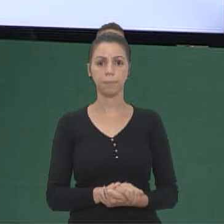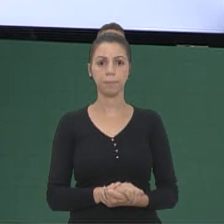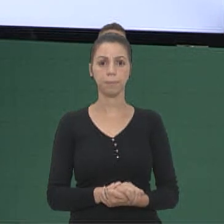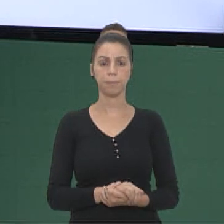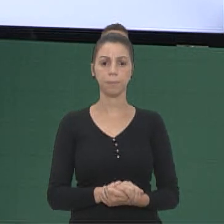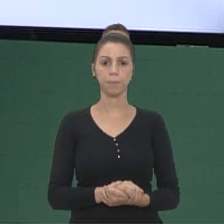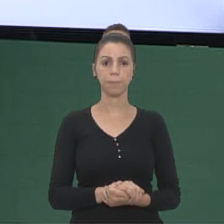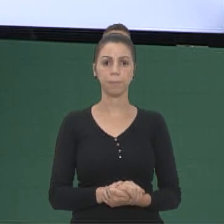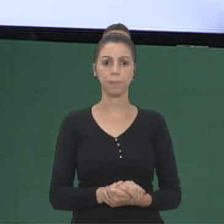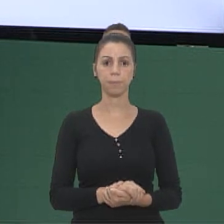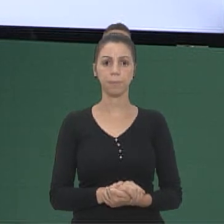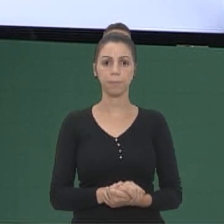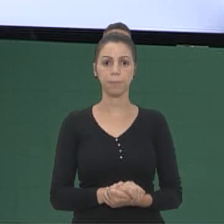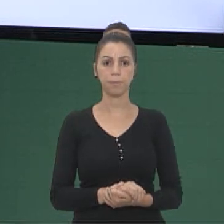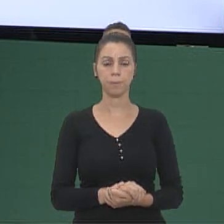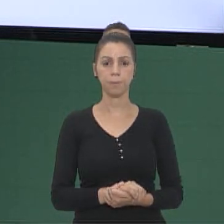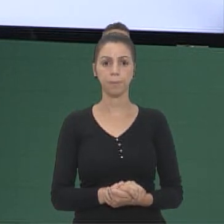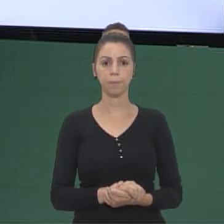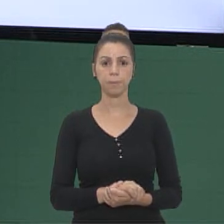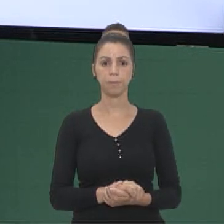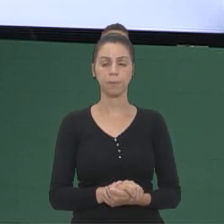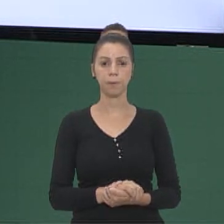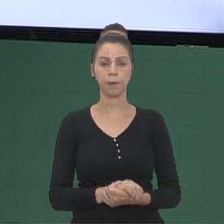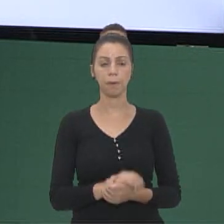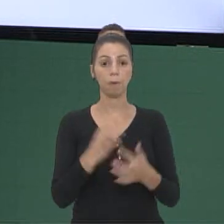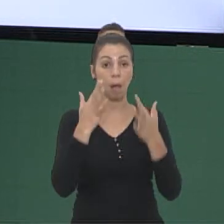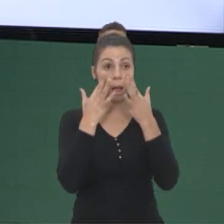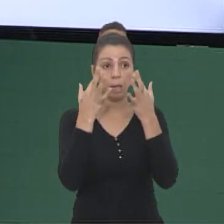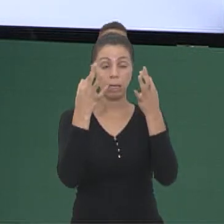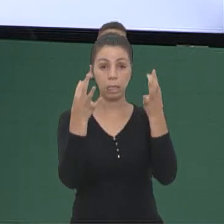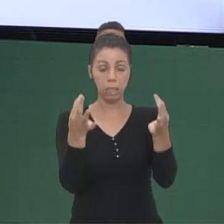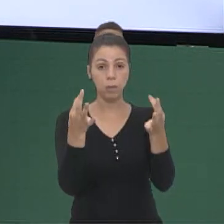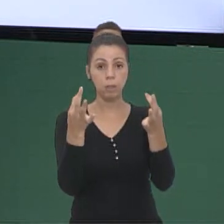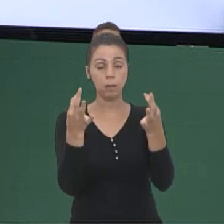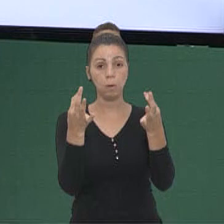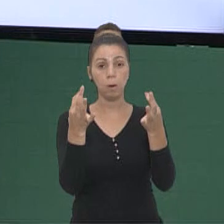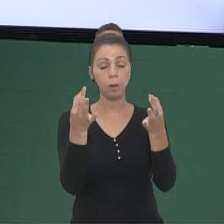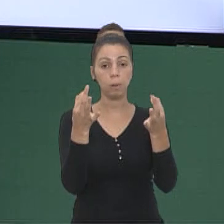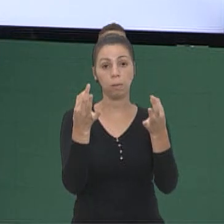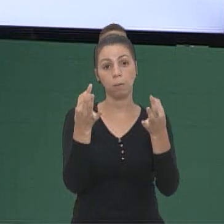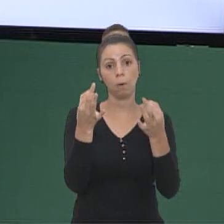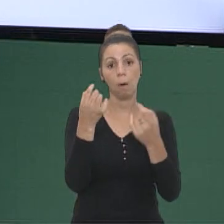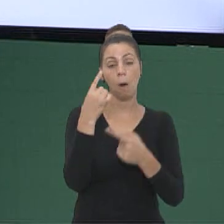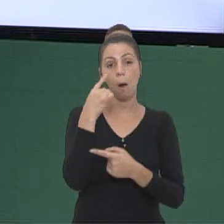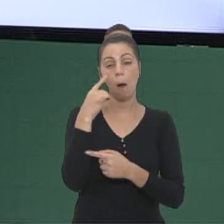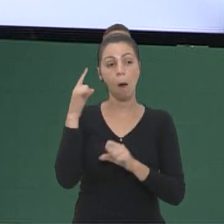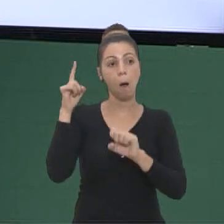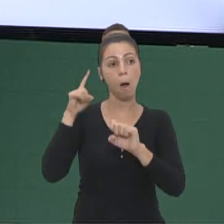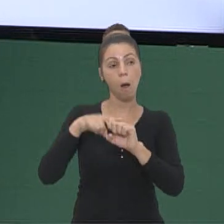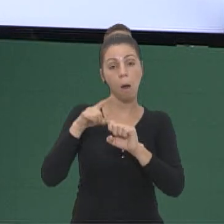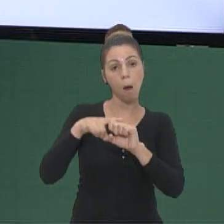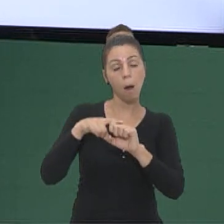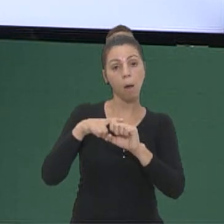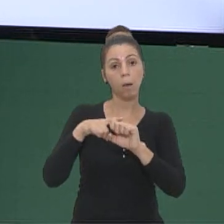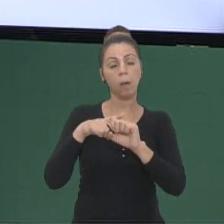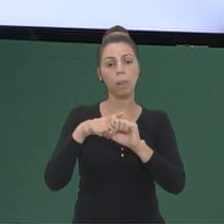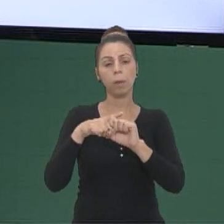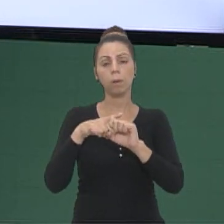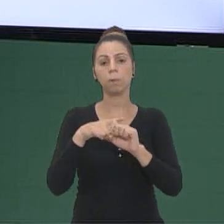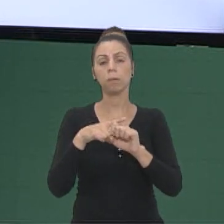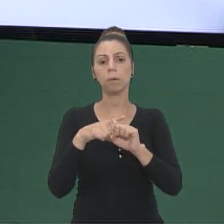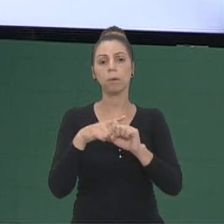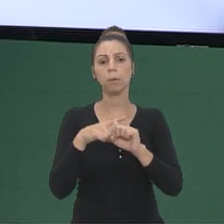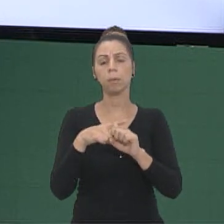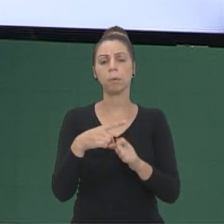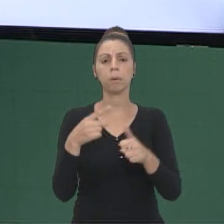leerán, vivirán. E só chamando a atenção, vocês observarão as acentuações. Contudo, observe que na primeira pessoa,